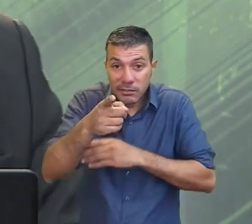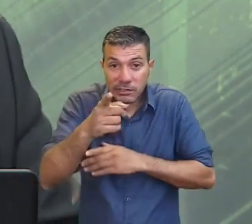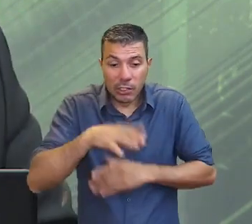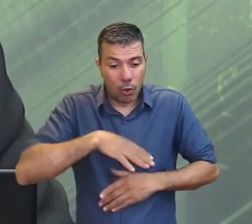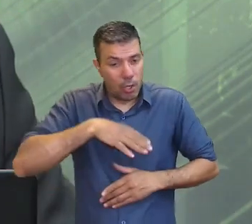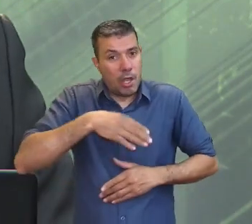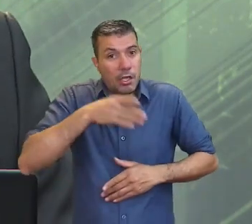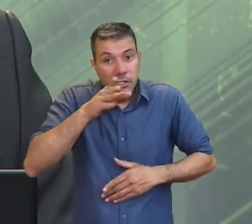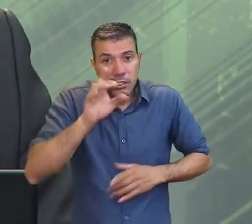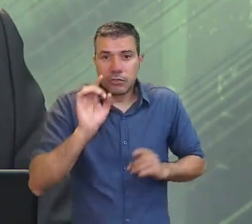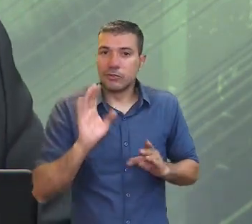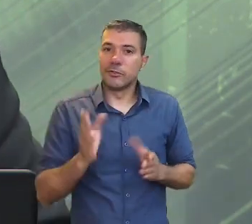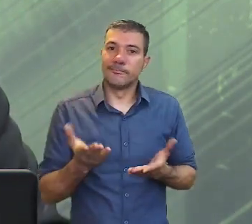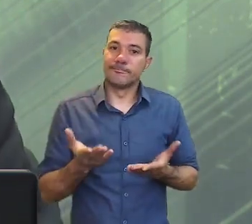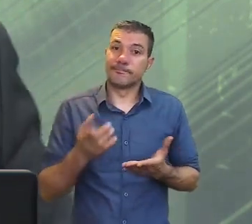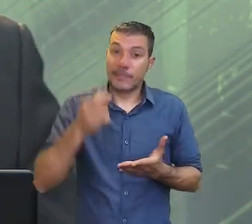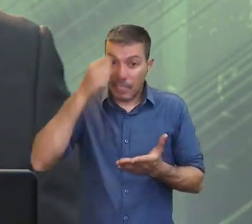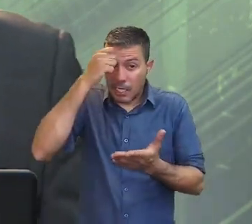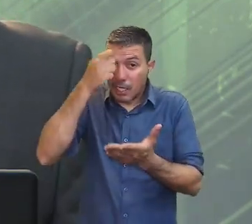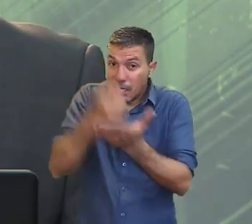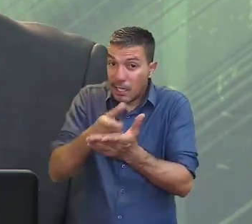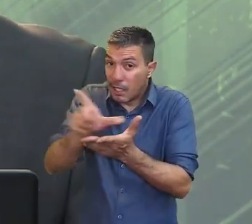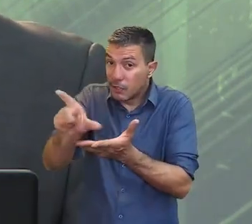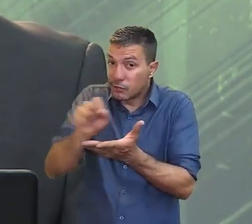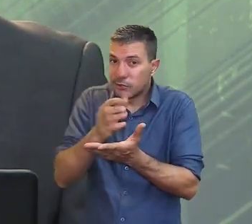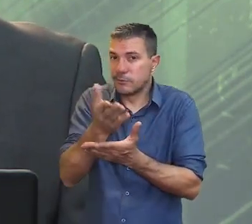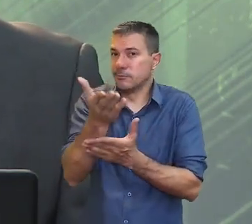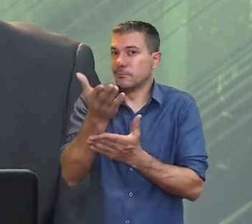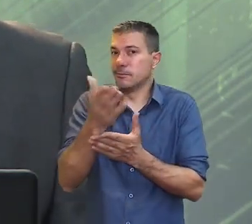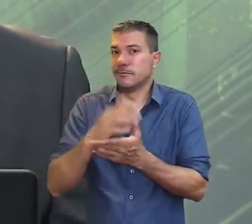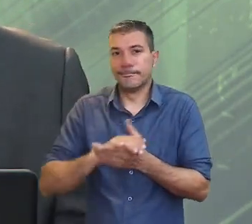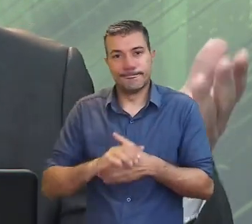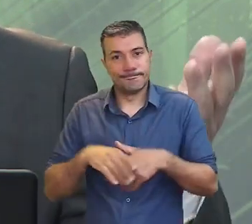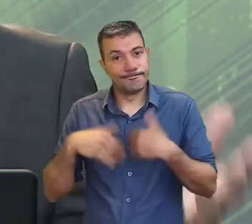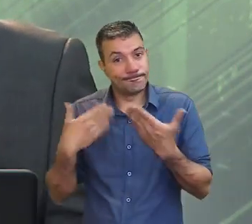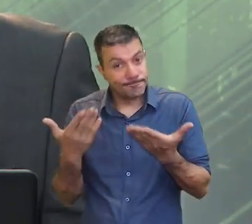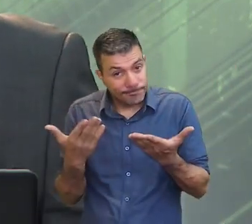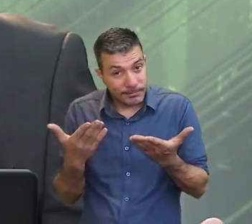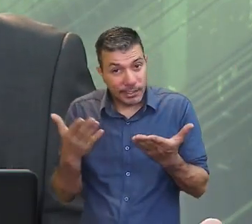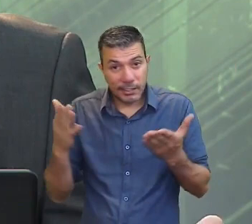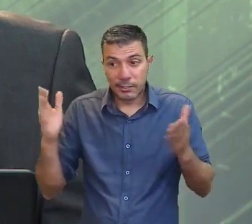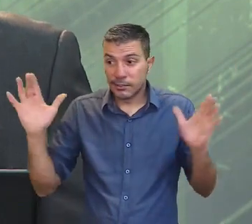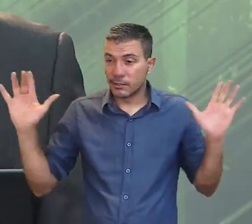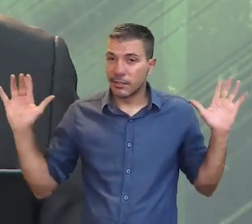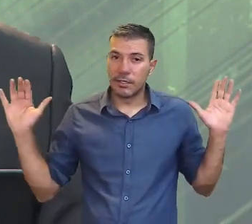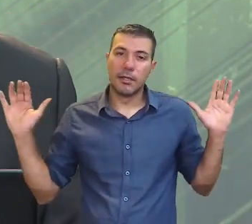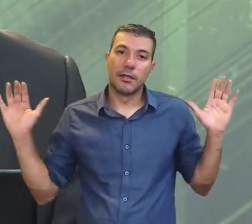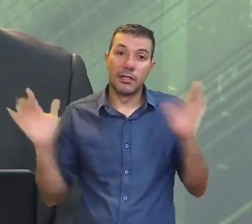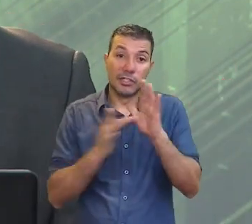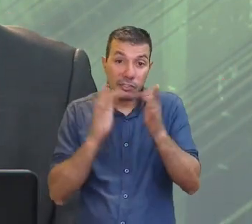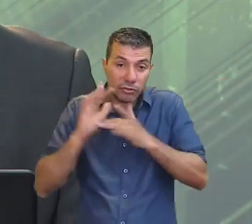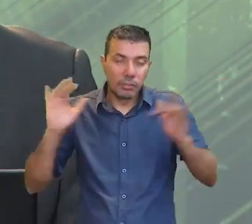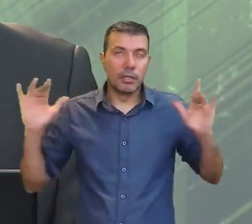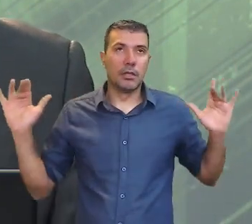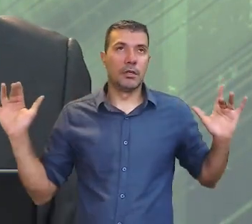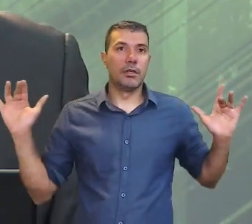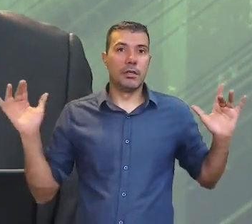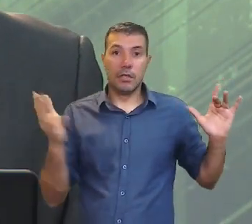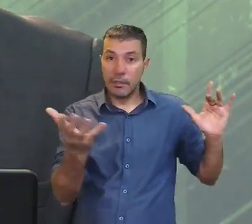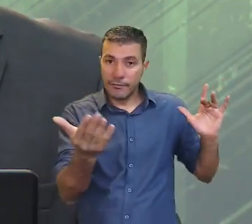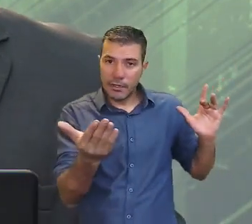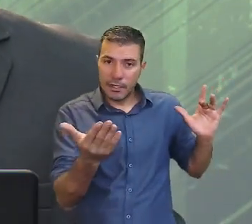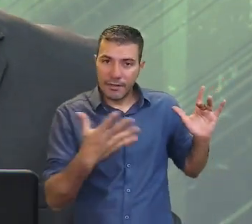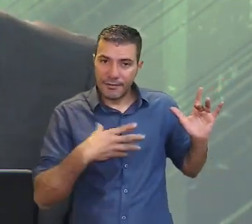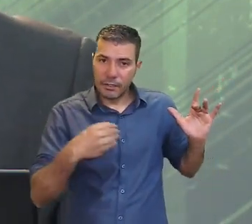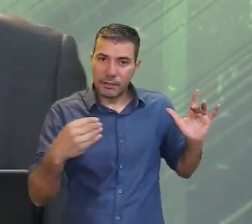encorajar e fazer o apelo. Mas a decisão final está nas suas mãos. Mas Jesus, Ele está de braços abertos para aceitar você. Se é esse o